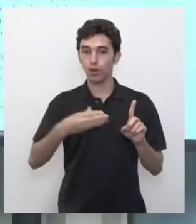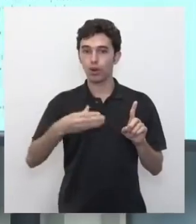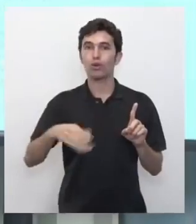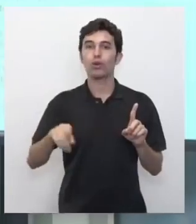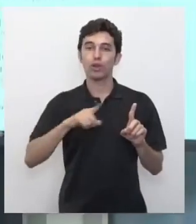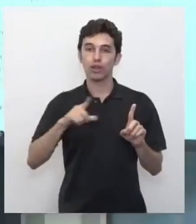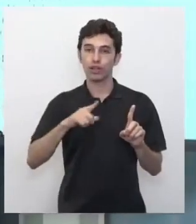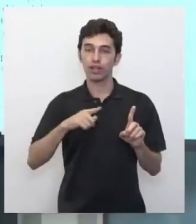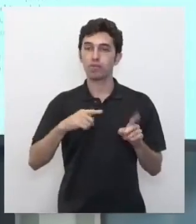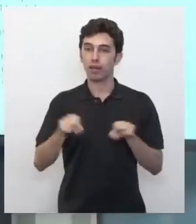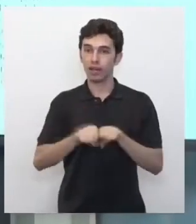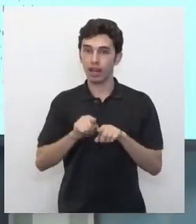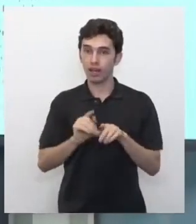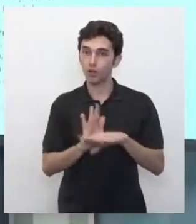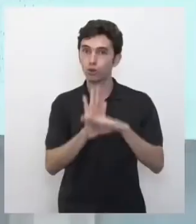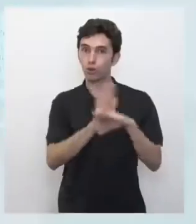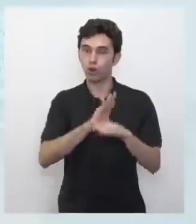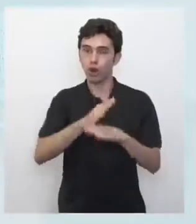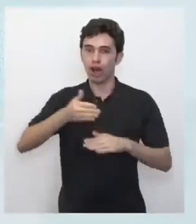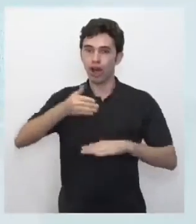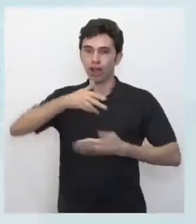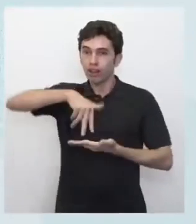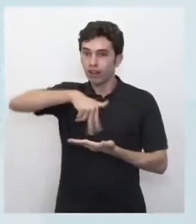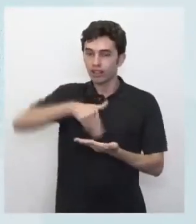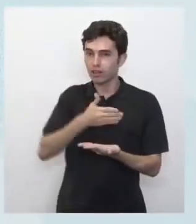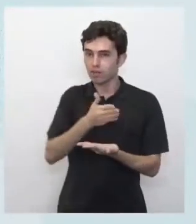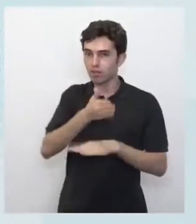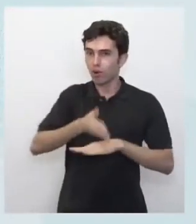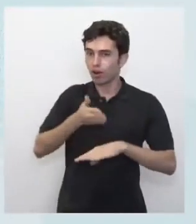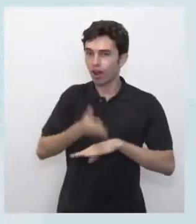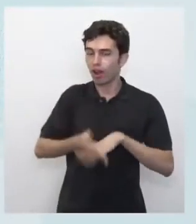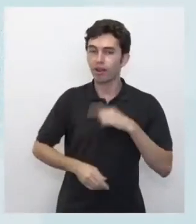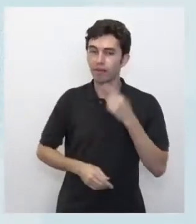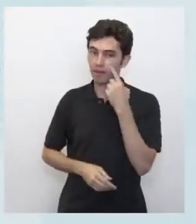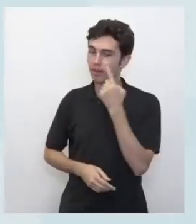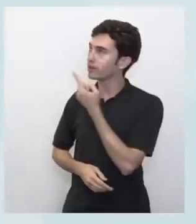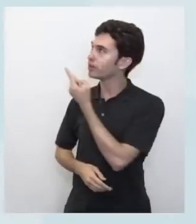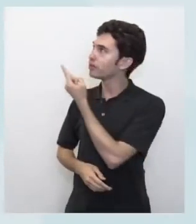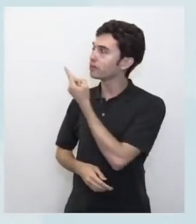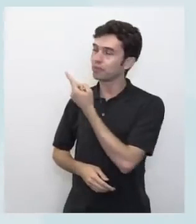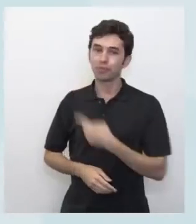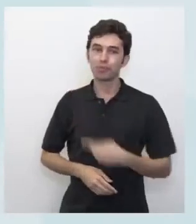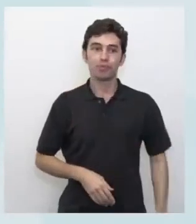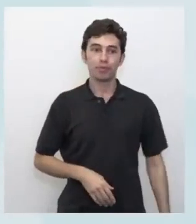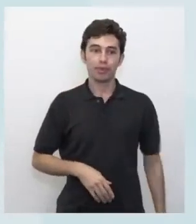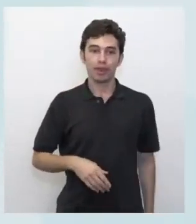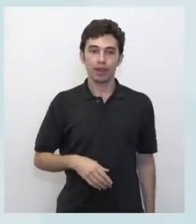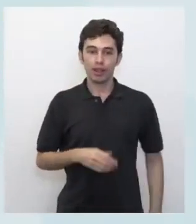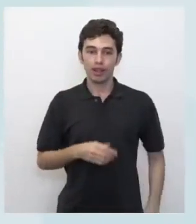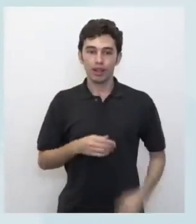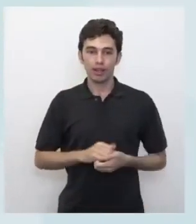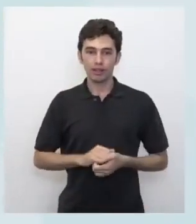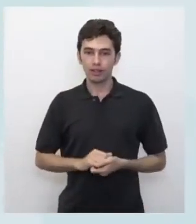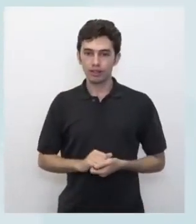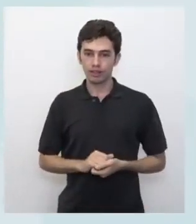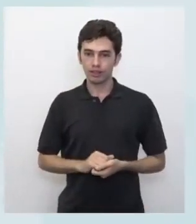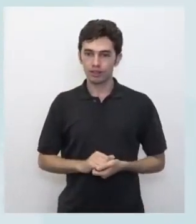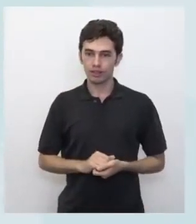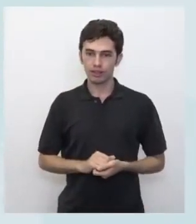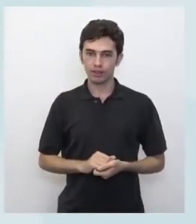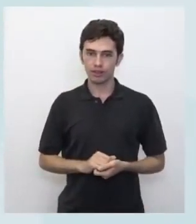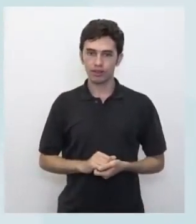de Rudolf Laban, né? Olhem só aí, pela imagem, vocês estão vendo, né? Inclusive, ele está apresentando em um simpósio